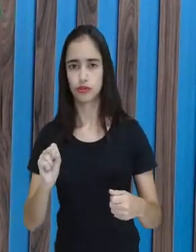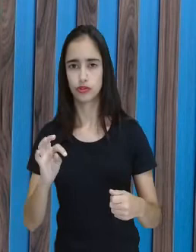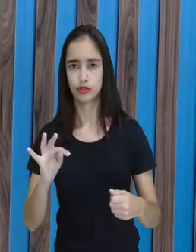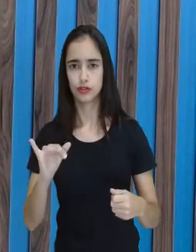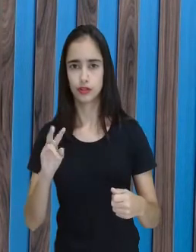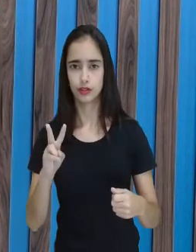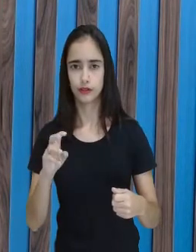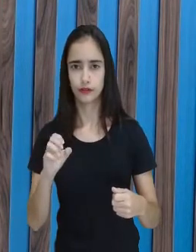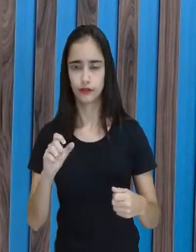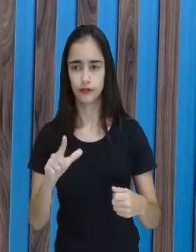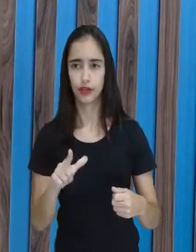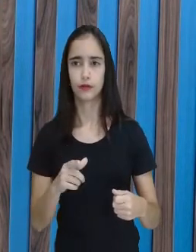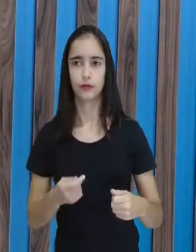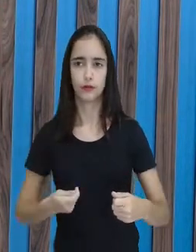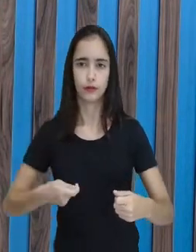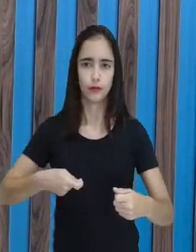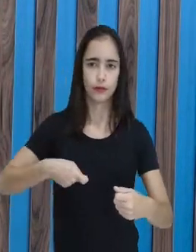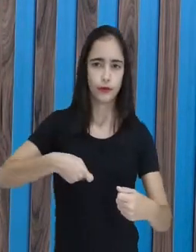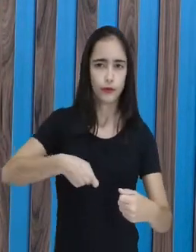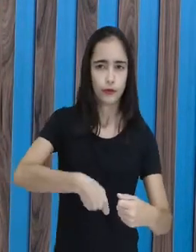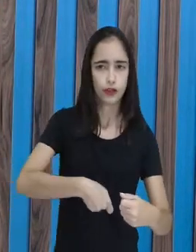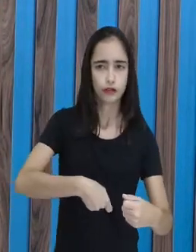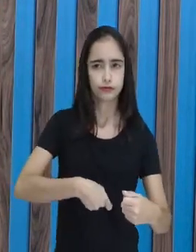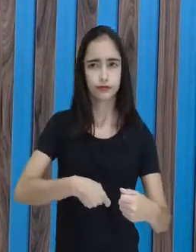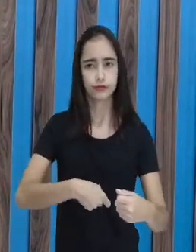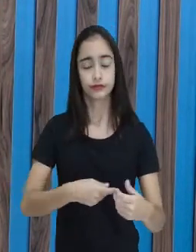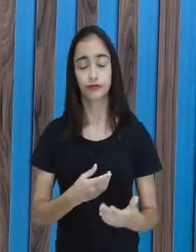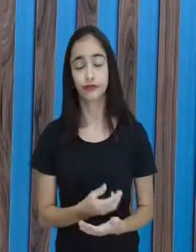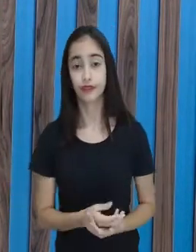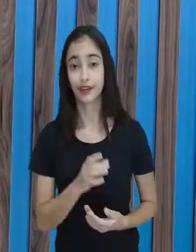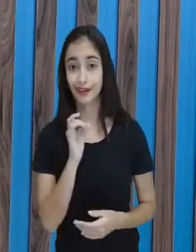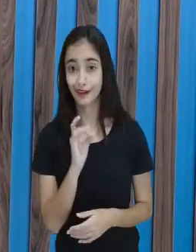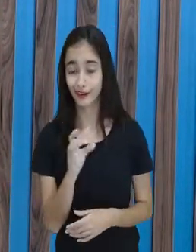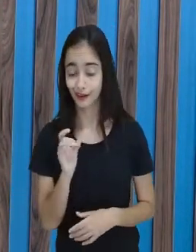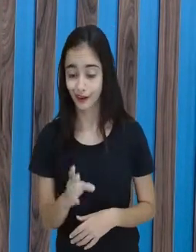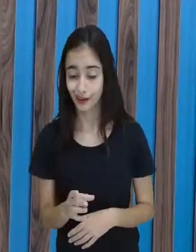de gasolina, ou seja, em cada